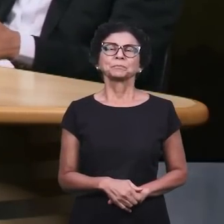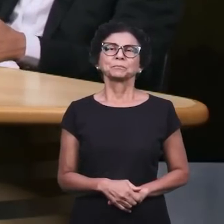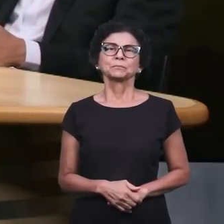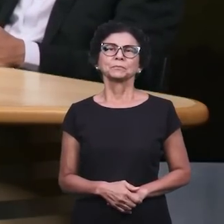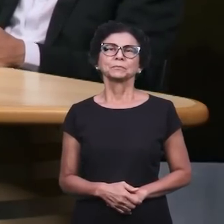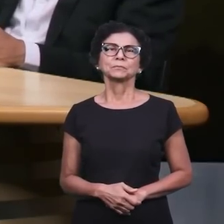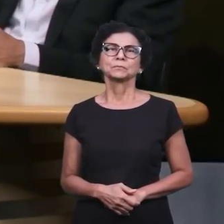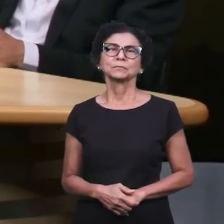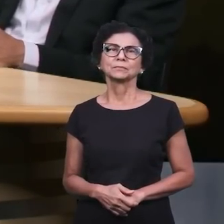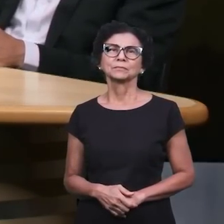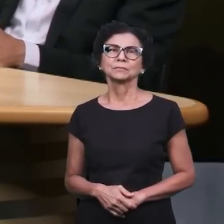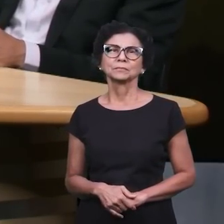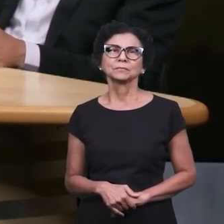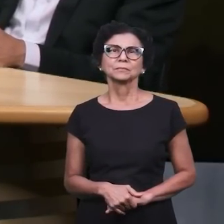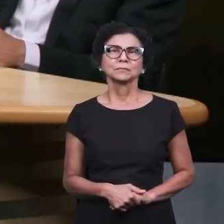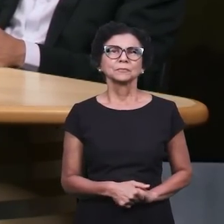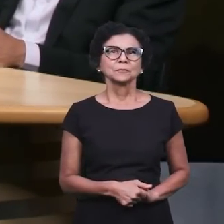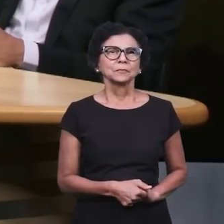do alvo,